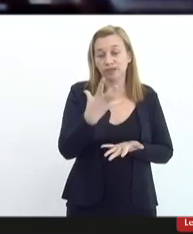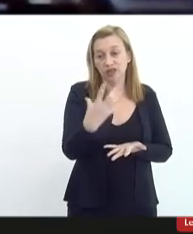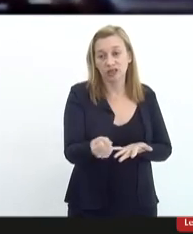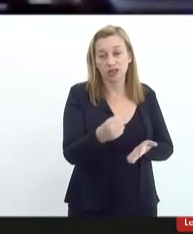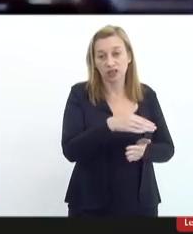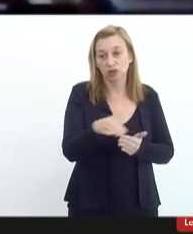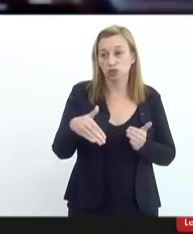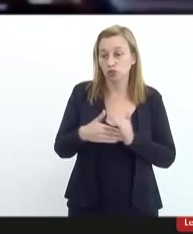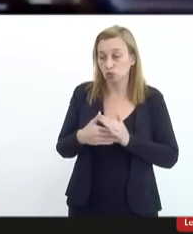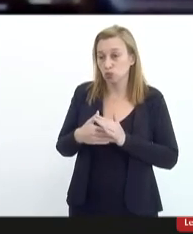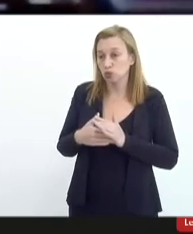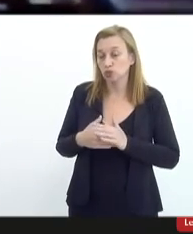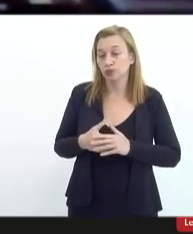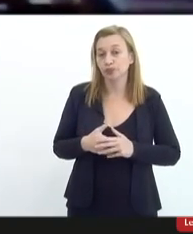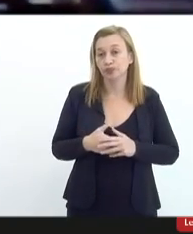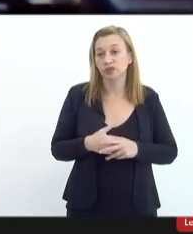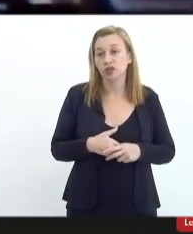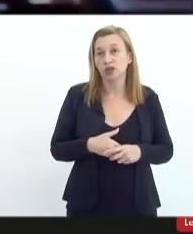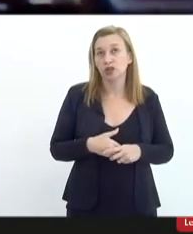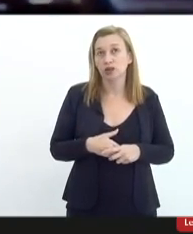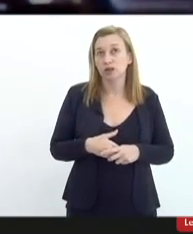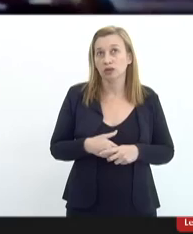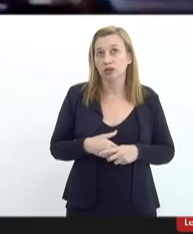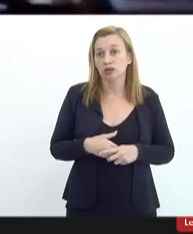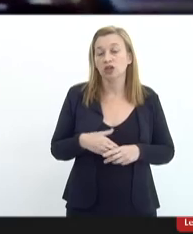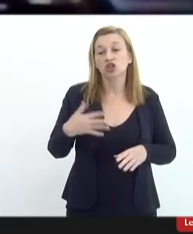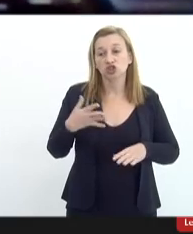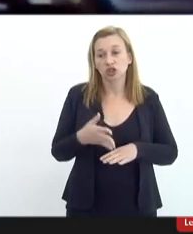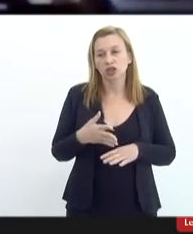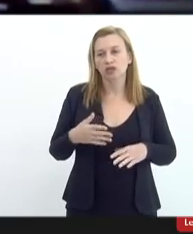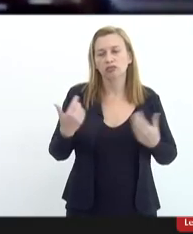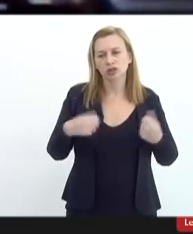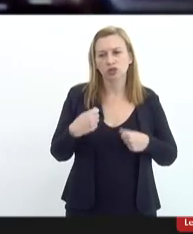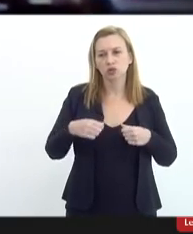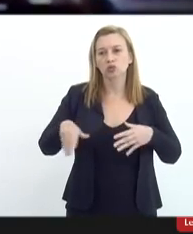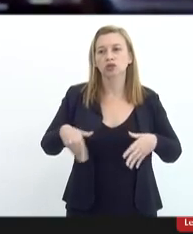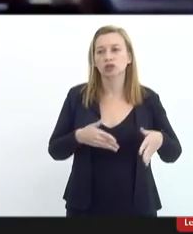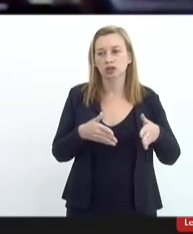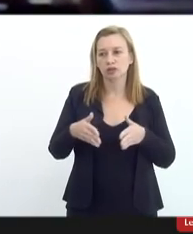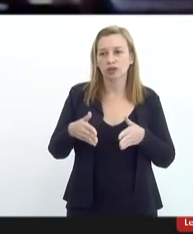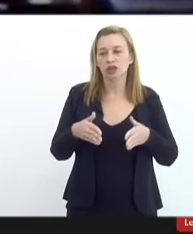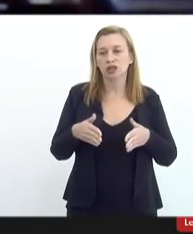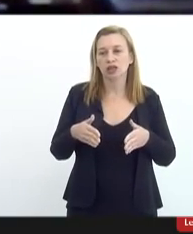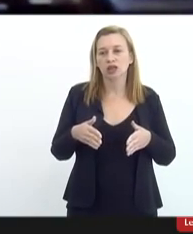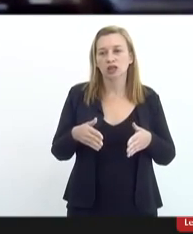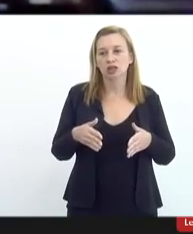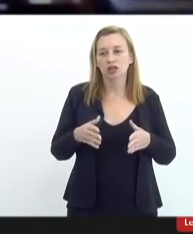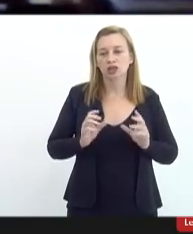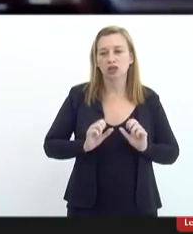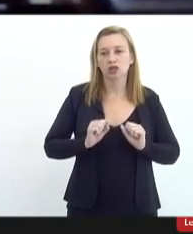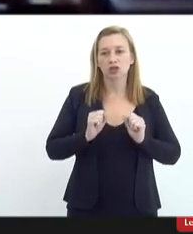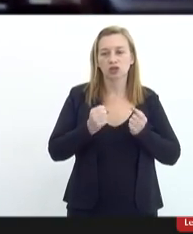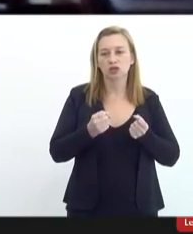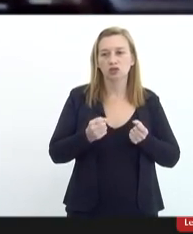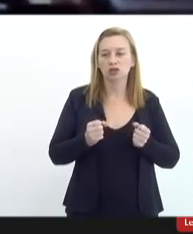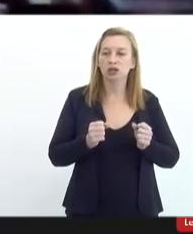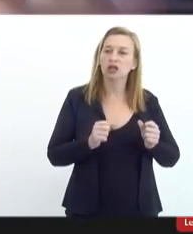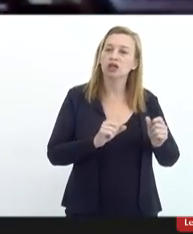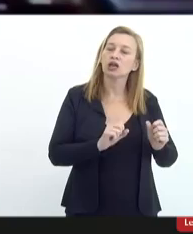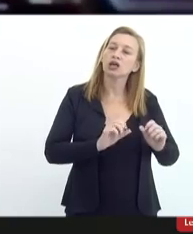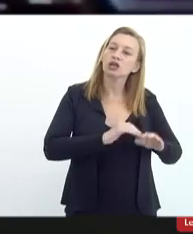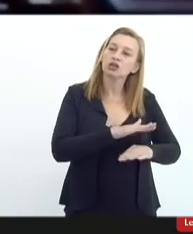todos. Para a gente chegar a isso, é preciso caminhar e lidar em todos os setores